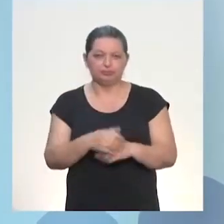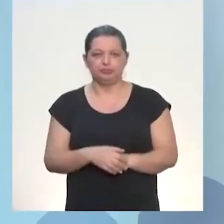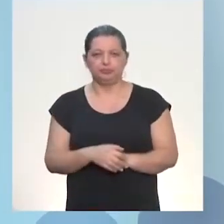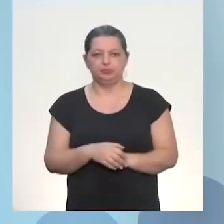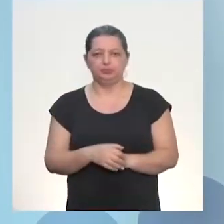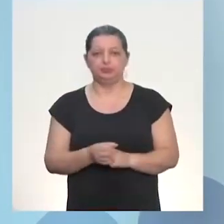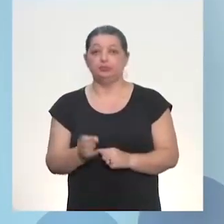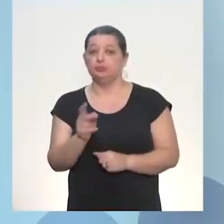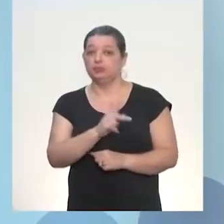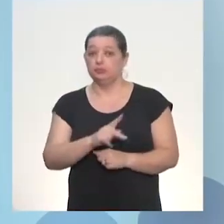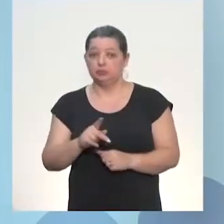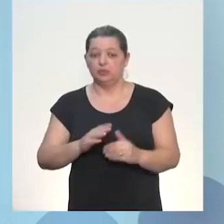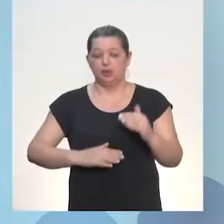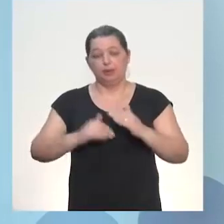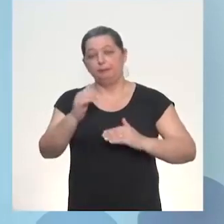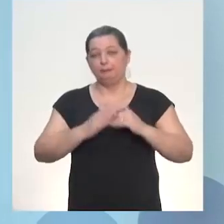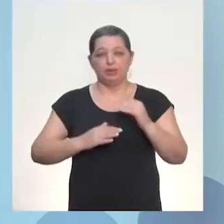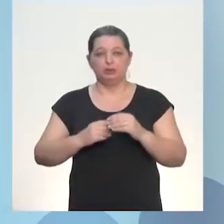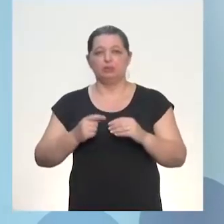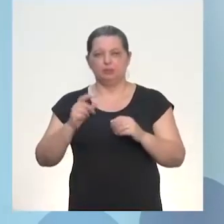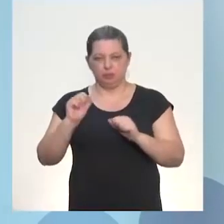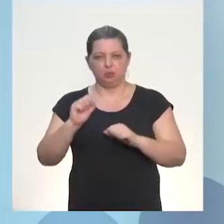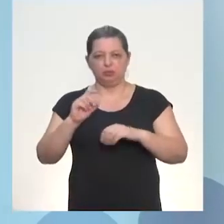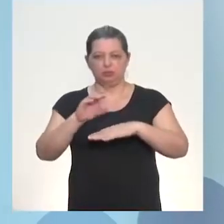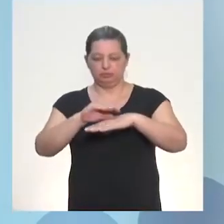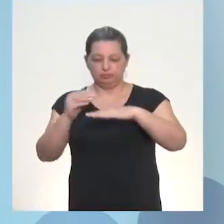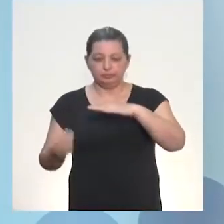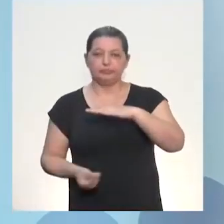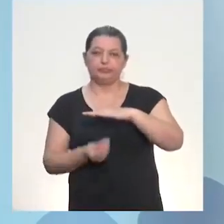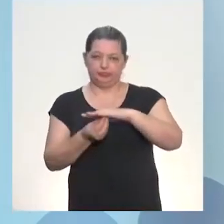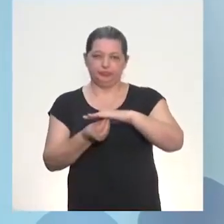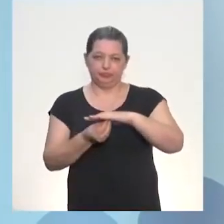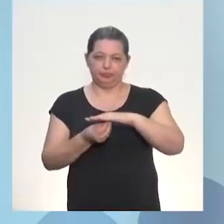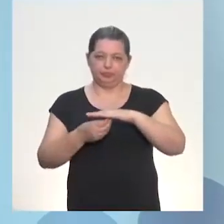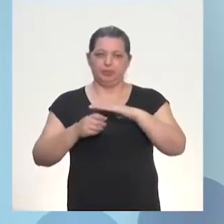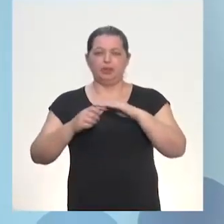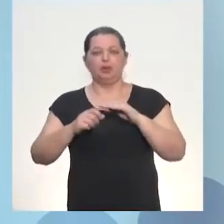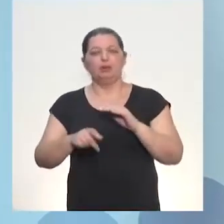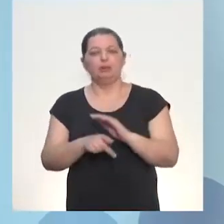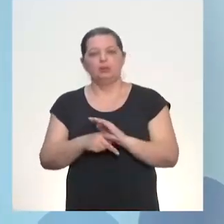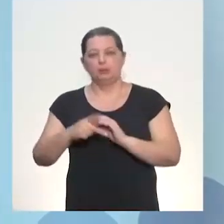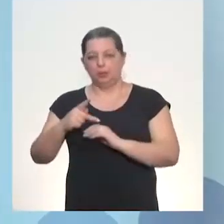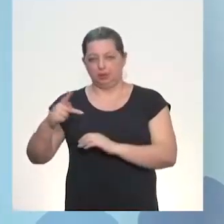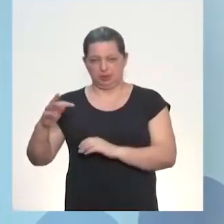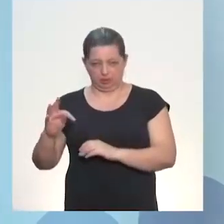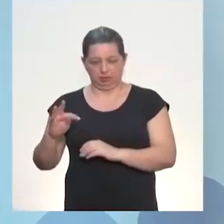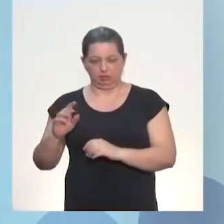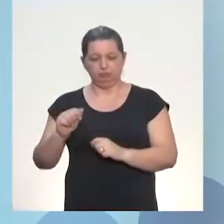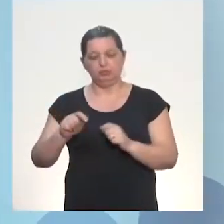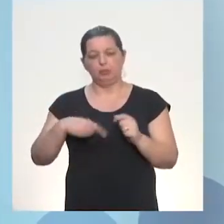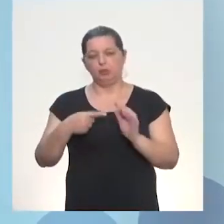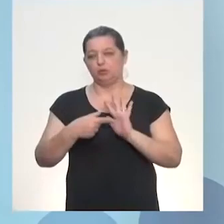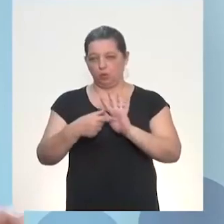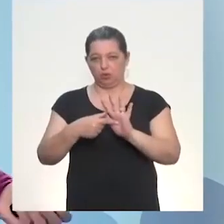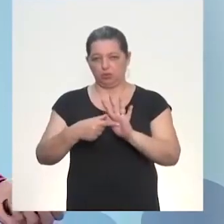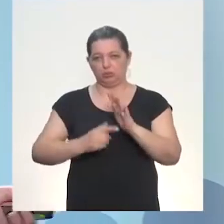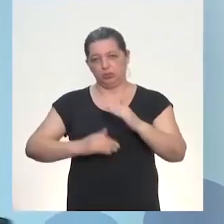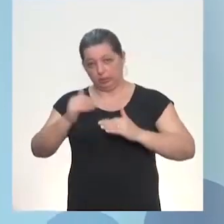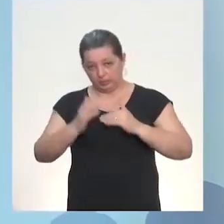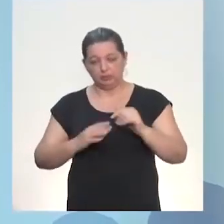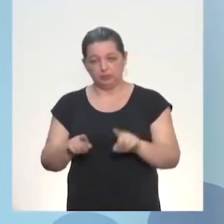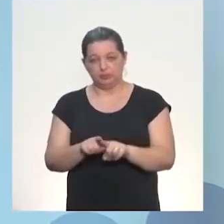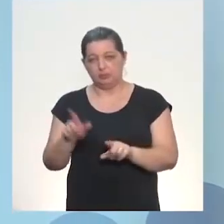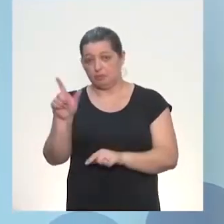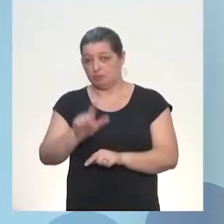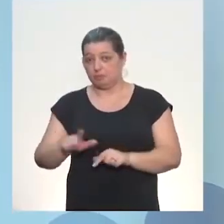qual é a habilidade da aula, vai lá no repositório, baixa o PPT, no final tem lá quais são os objetivos da aula e a habilidade, tá bom? Então, claro que